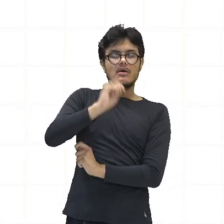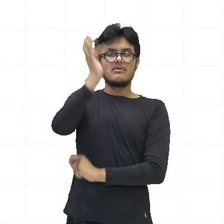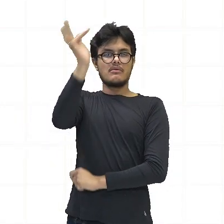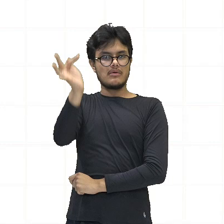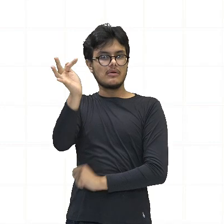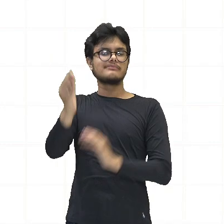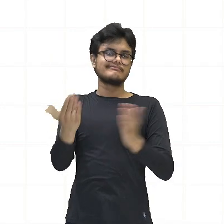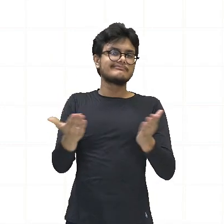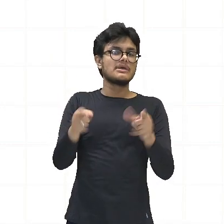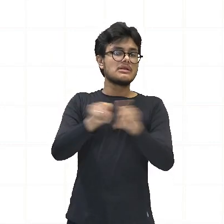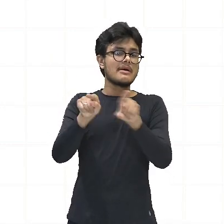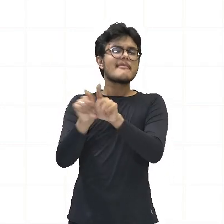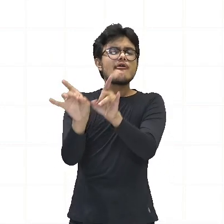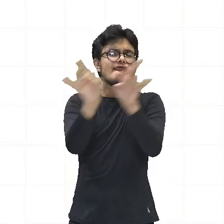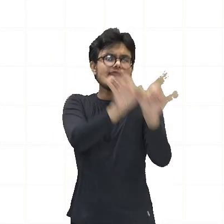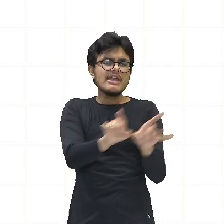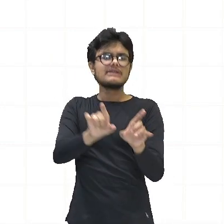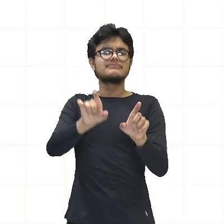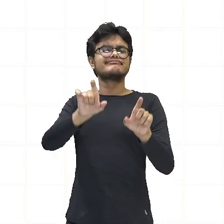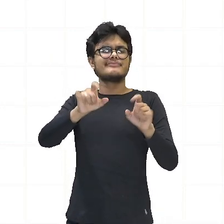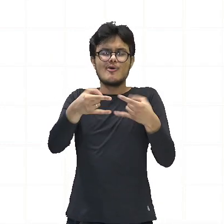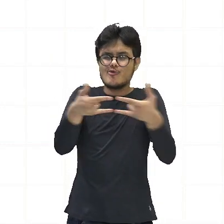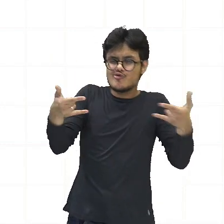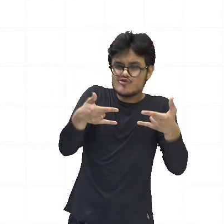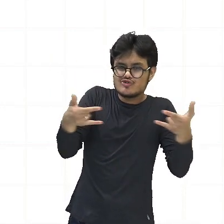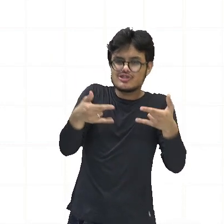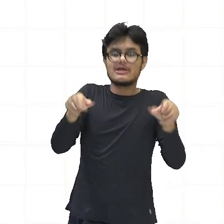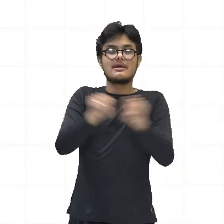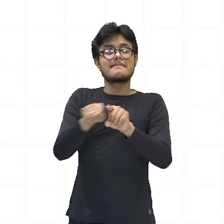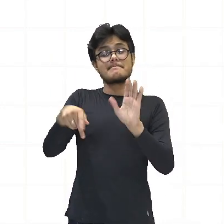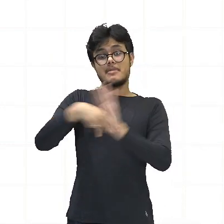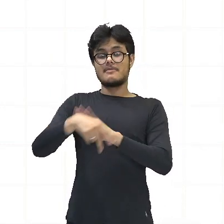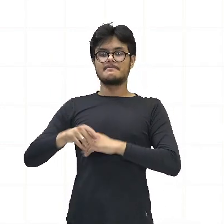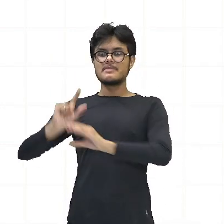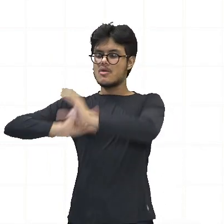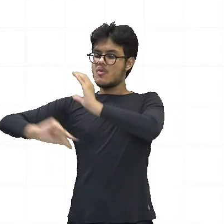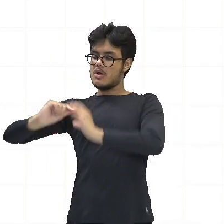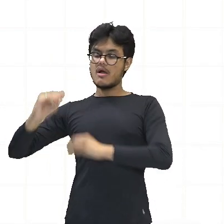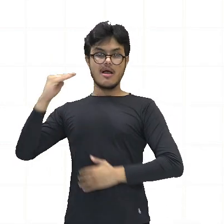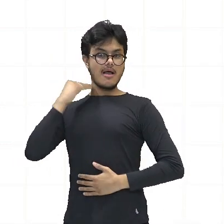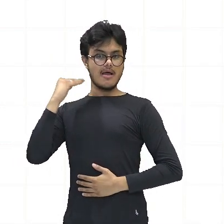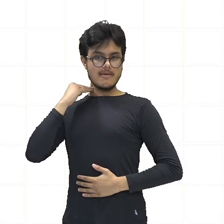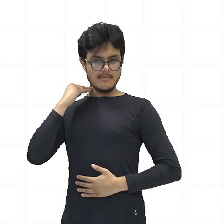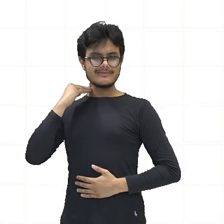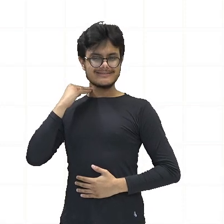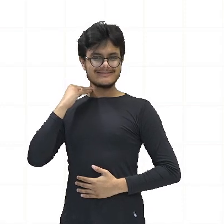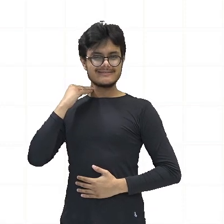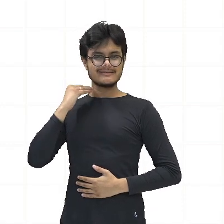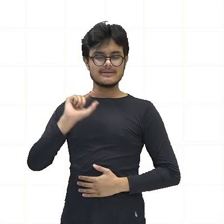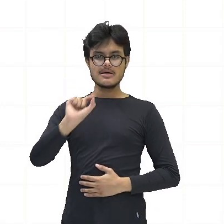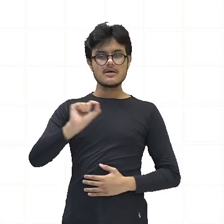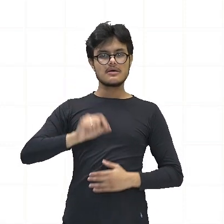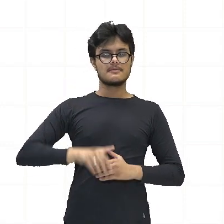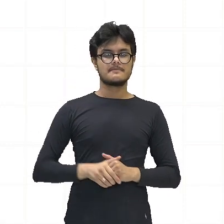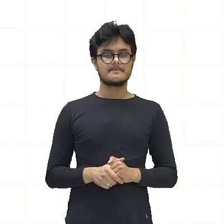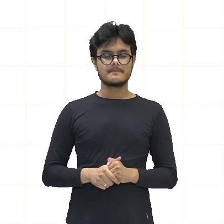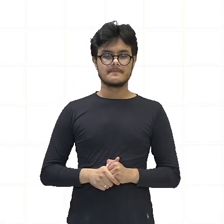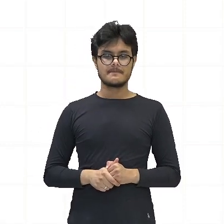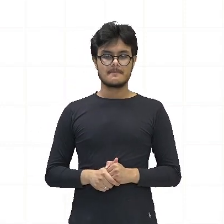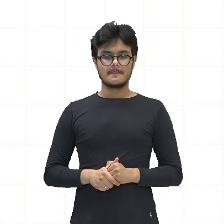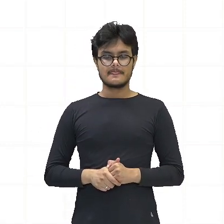de ações. Então, no capitalismo financeiro ou monopolista, né, nós